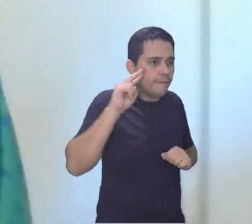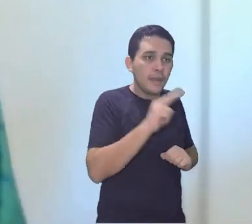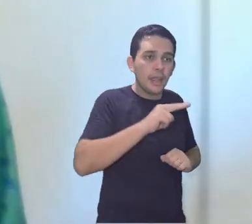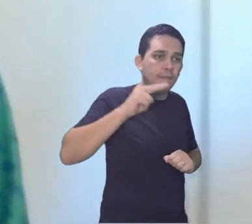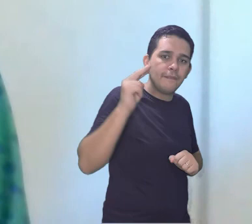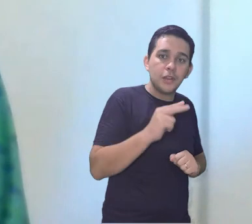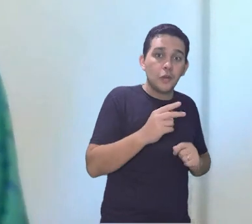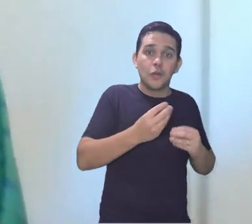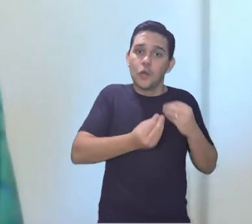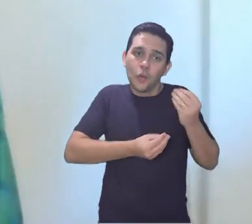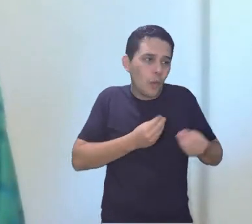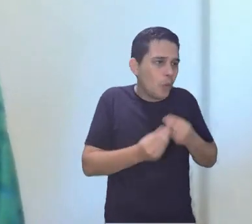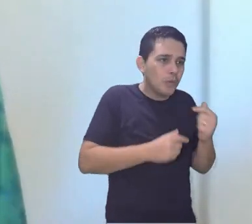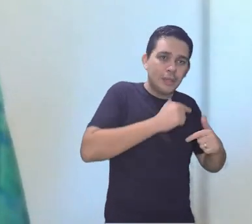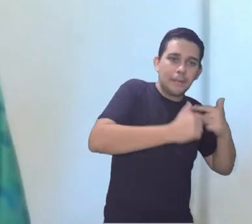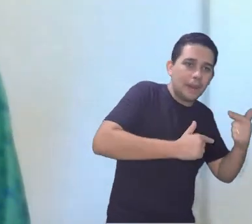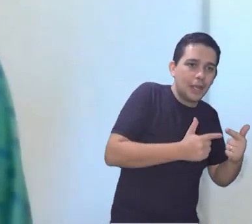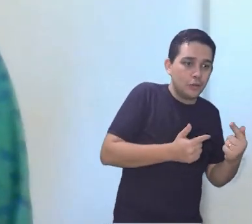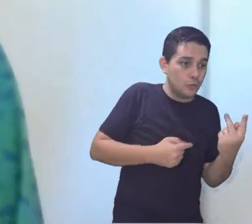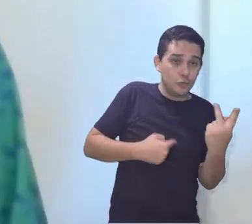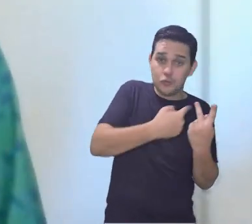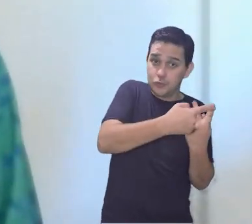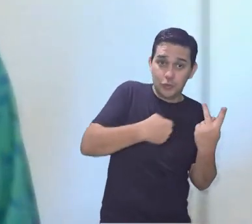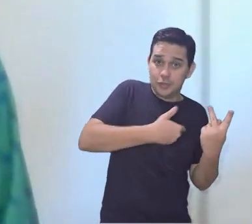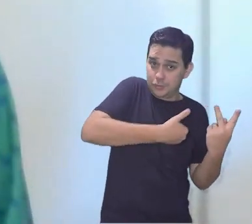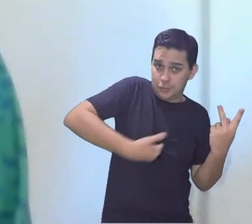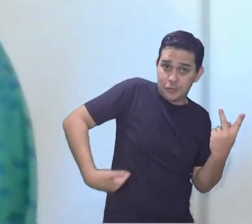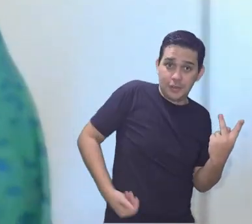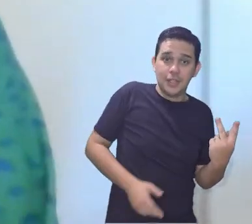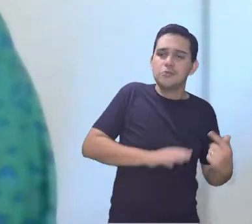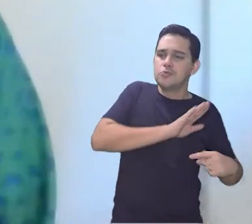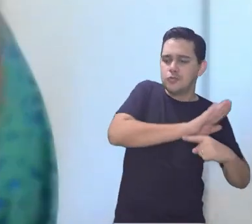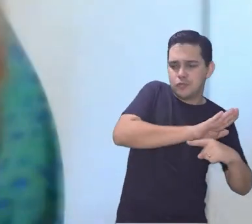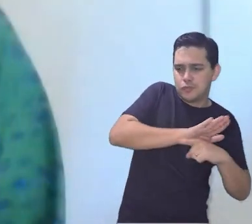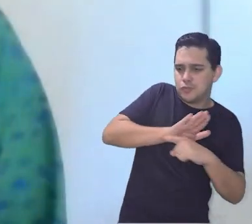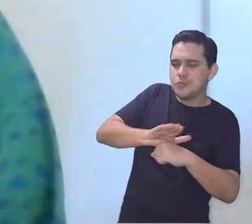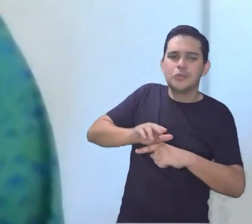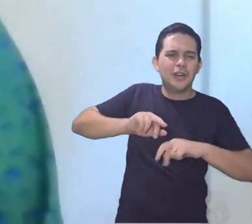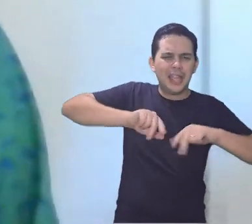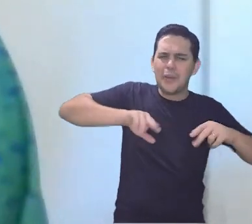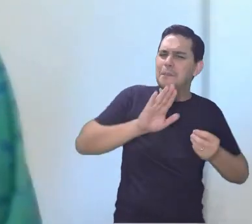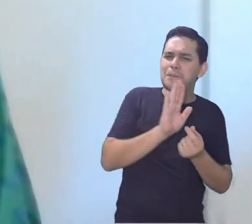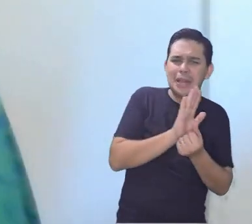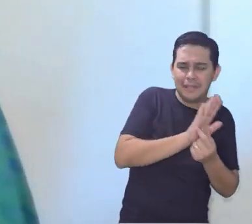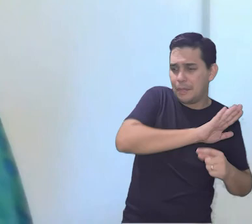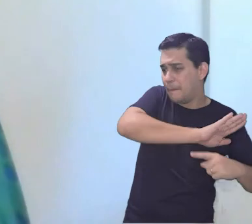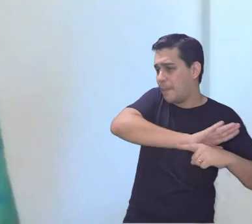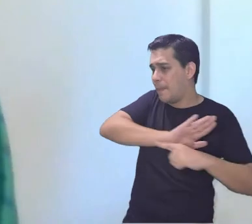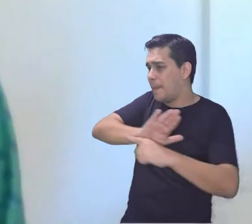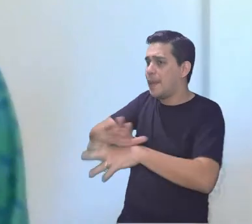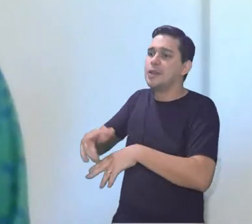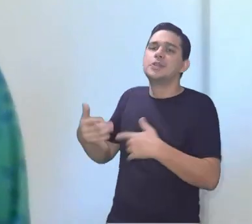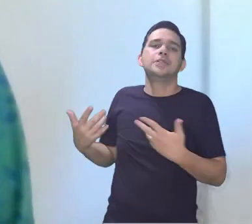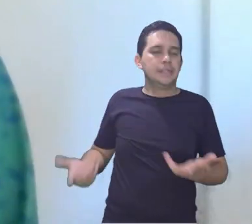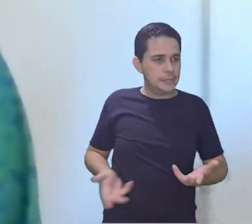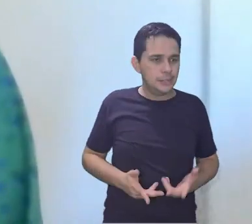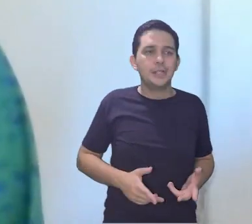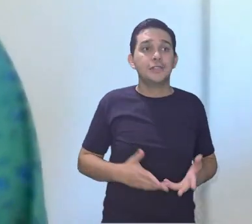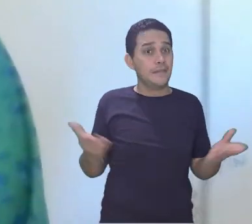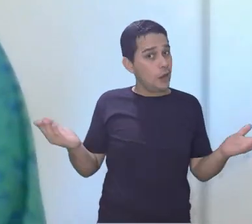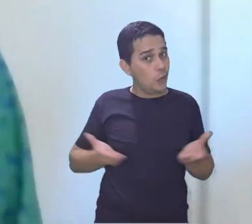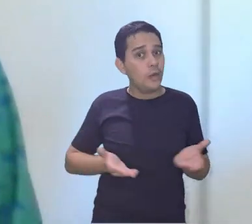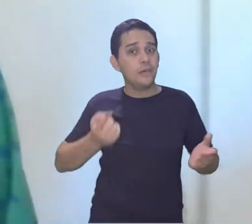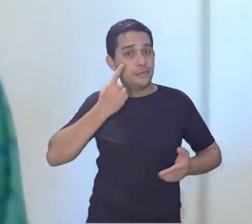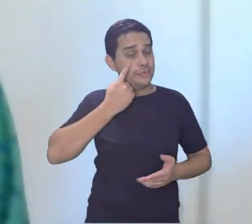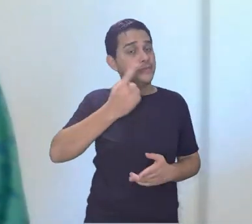na concepção e no deferimento de qualquer benefício. E eu acho que é isso que a gente vai ver